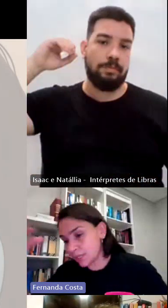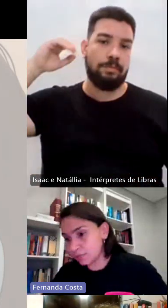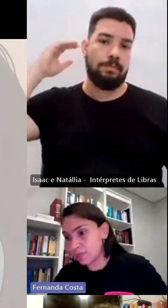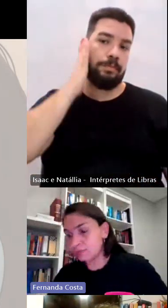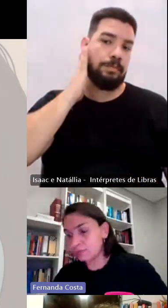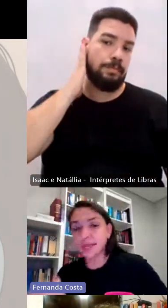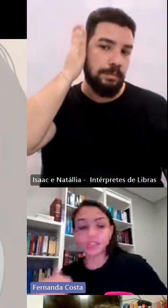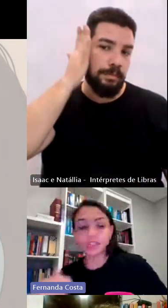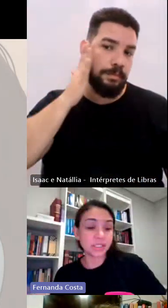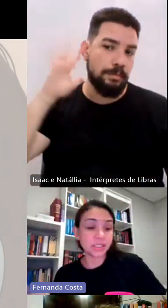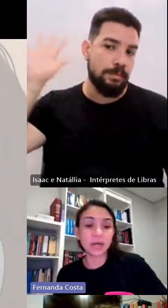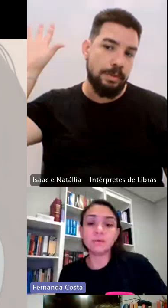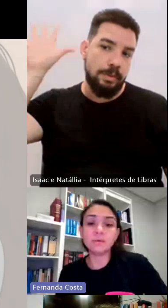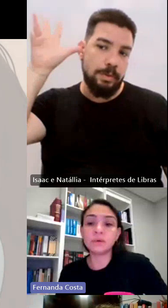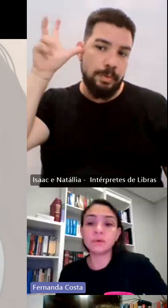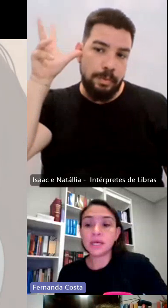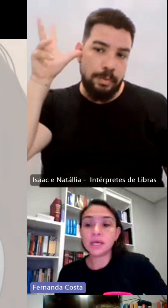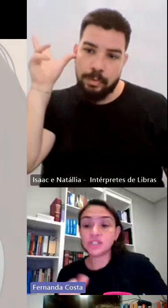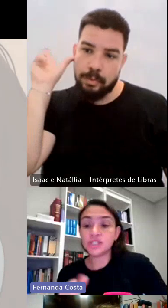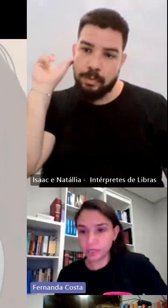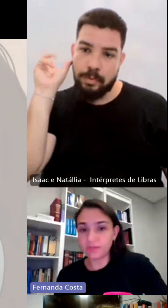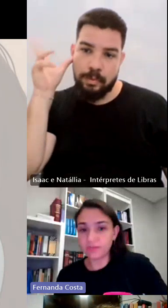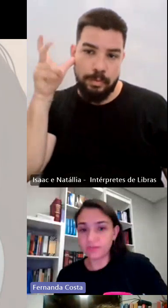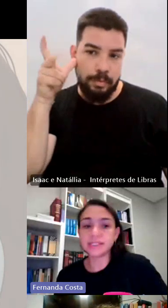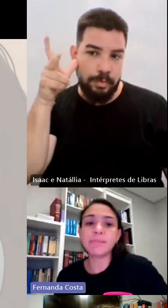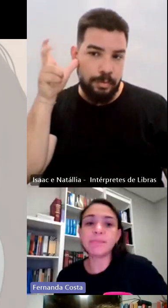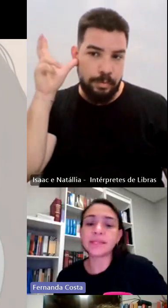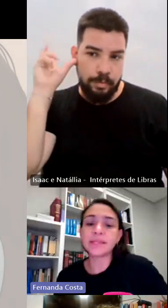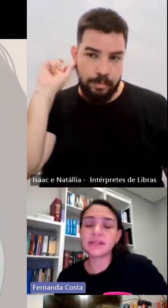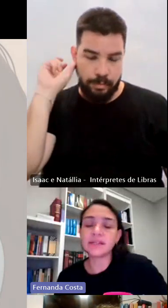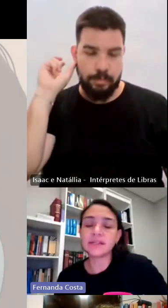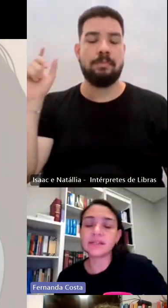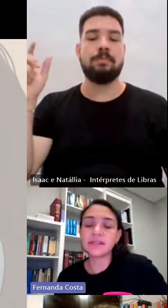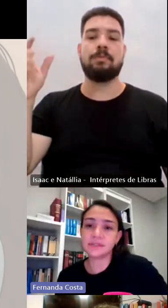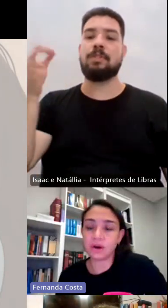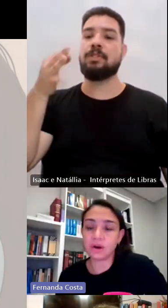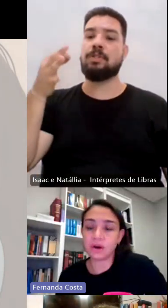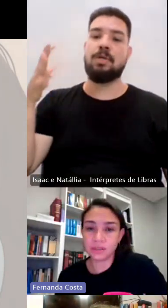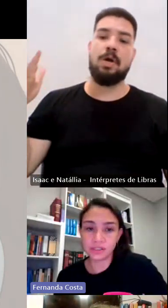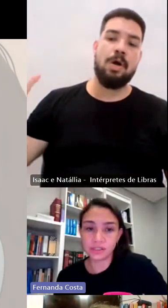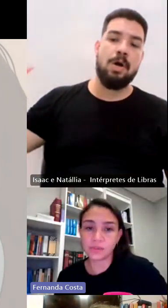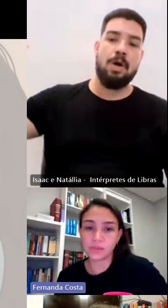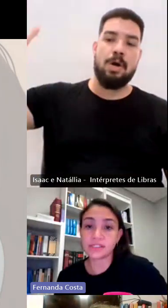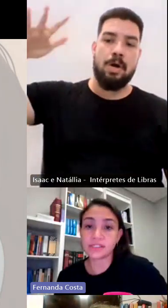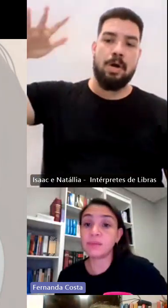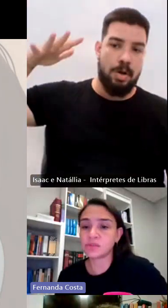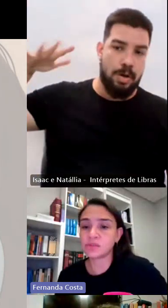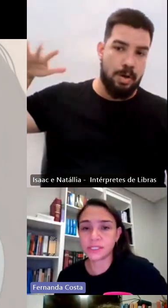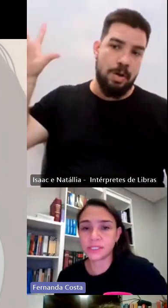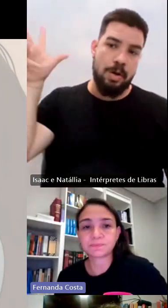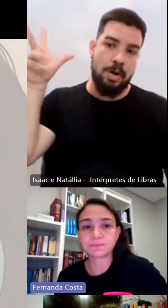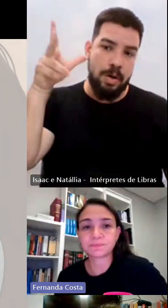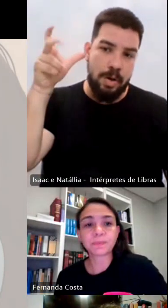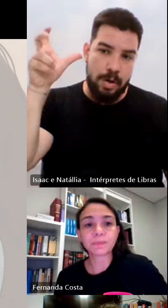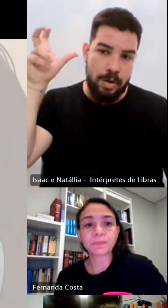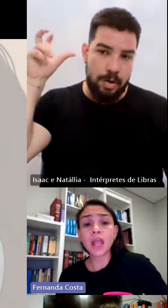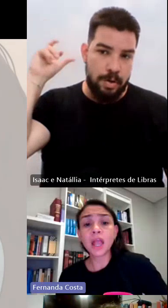estão aí no meio ambiente, que são disponíveis, né, para que elas se transformem nesses sons, essas